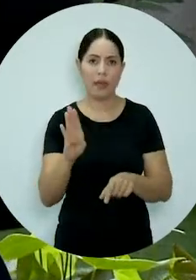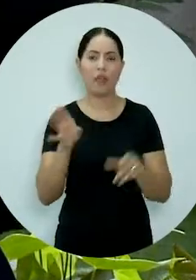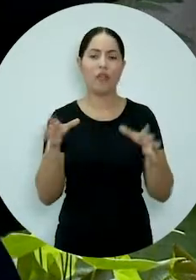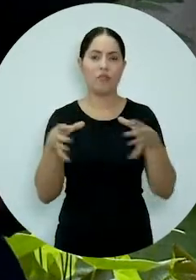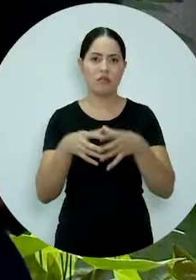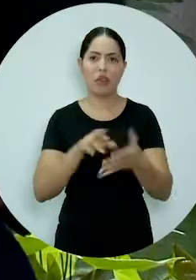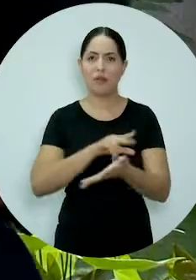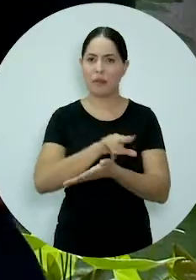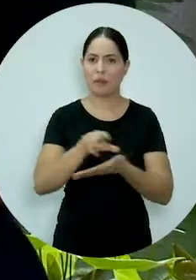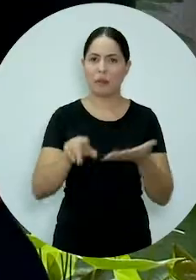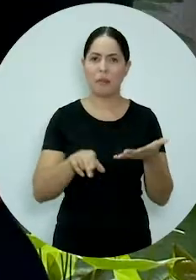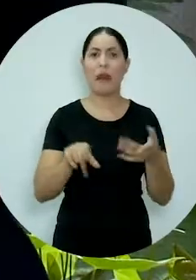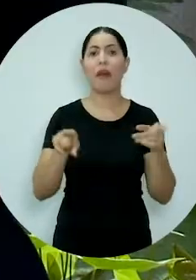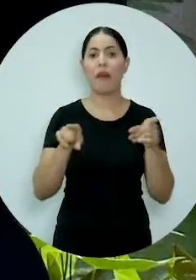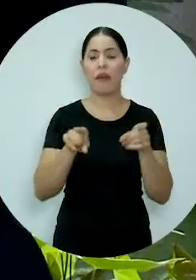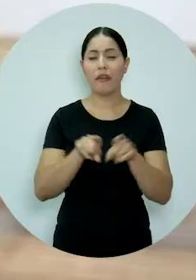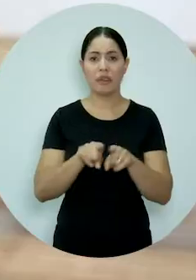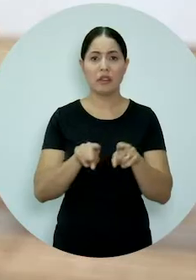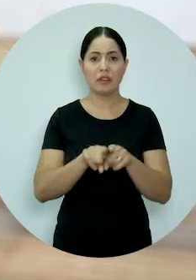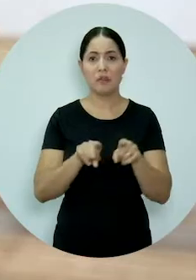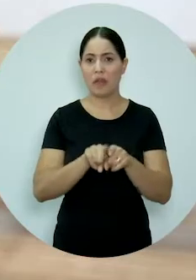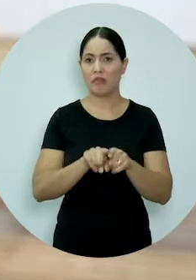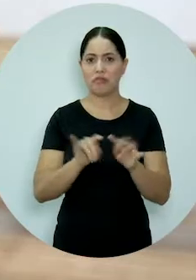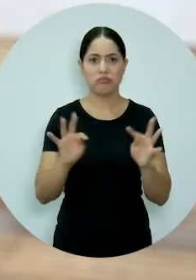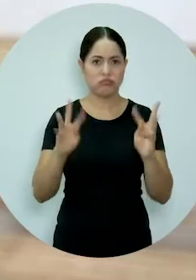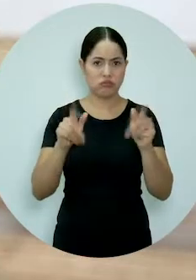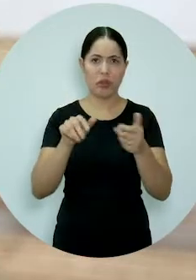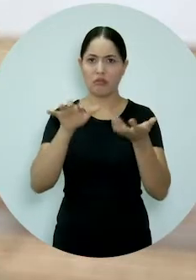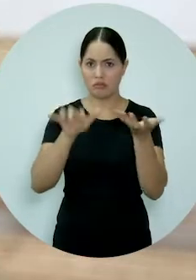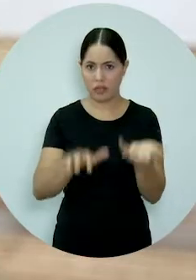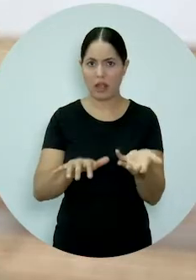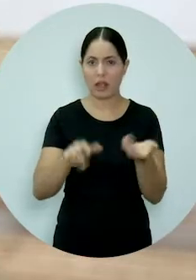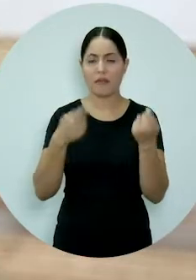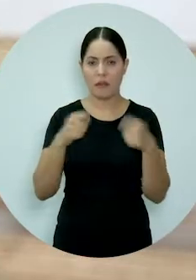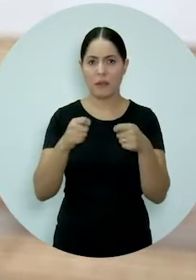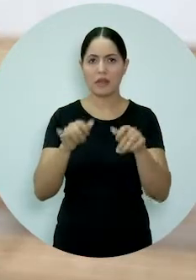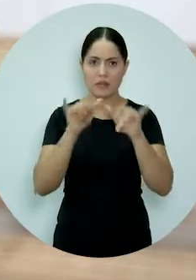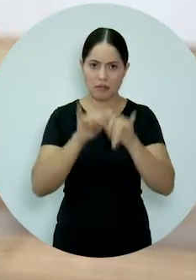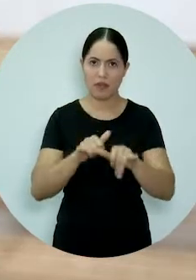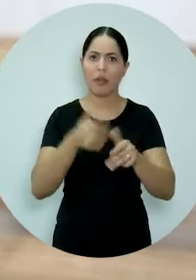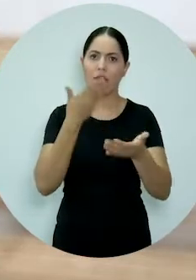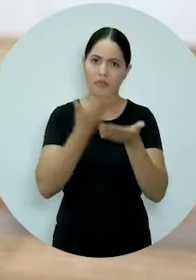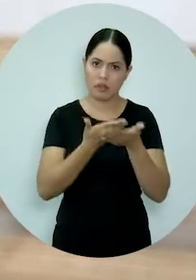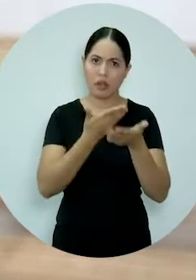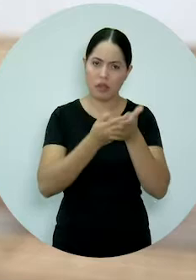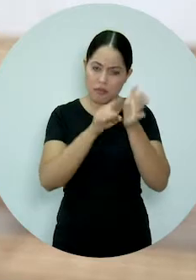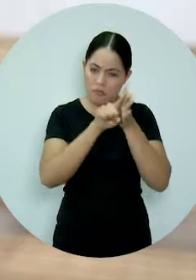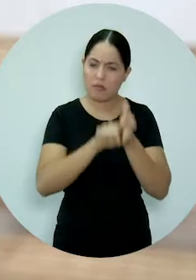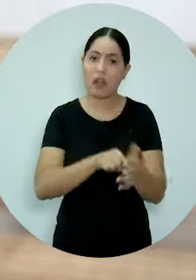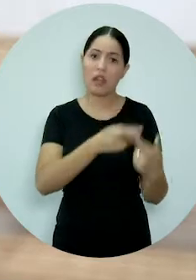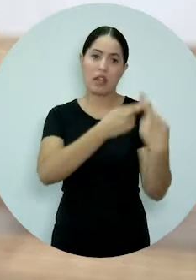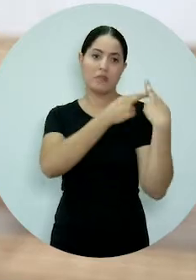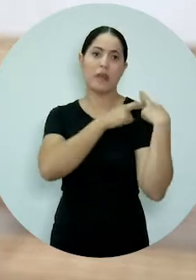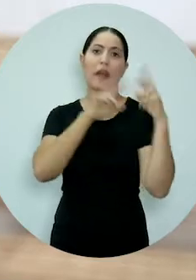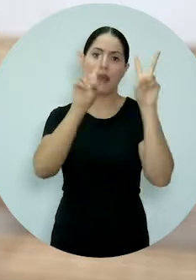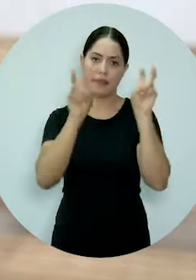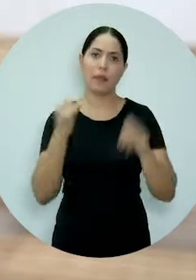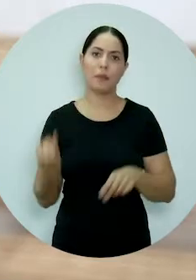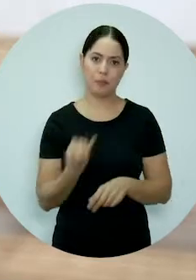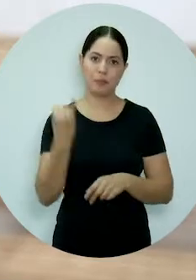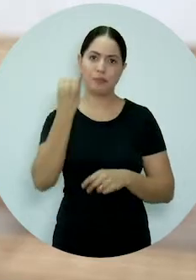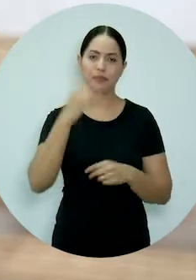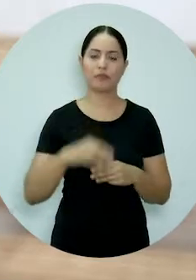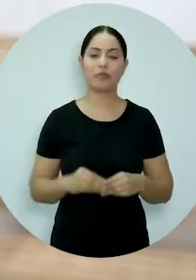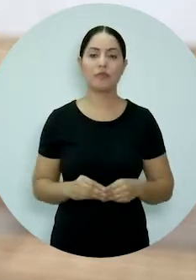dos Advogados, como, afinal de contas, o Parlamento deverá, em algum momento, se debruçar com a responsabilidade que esse